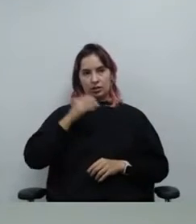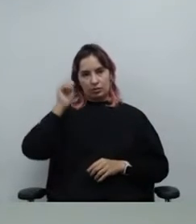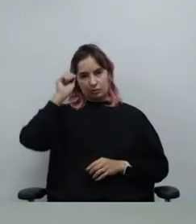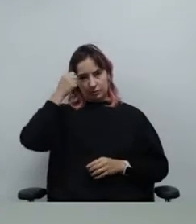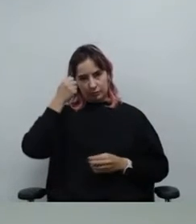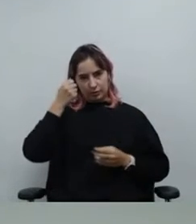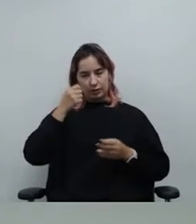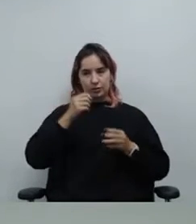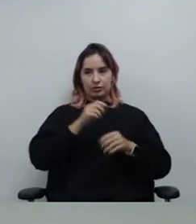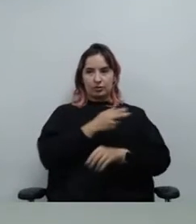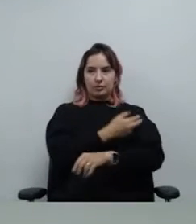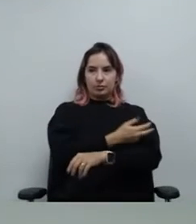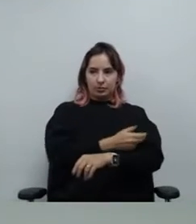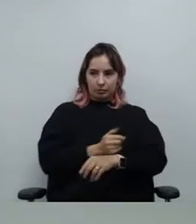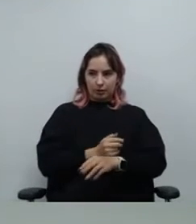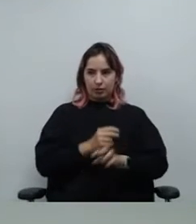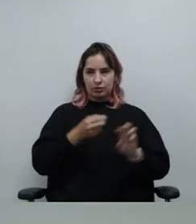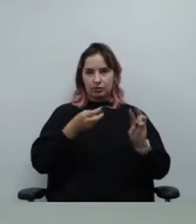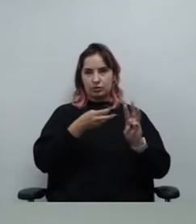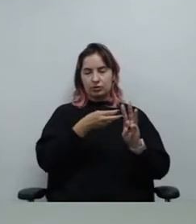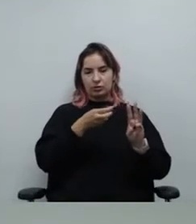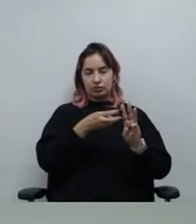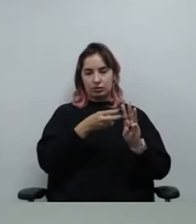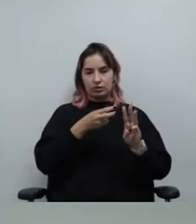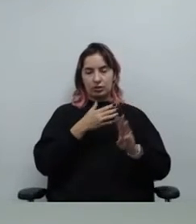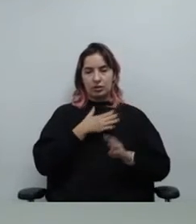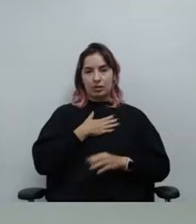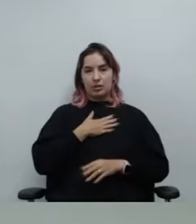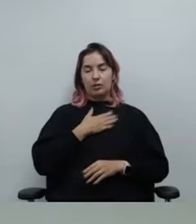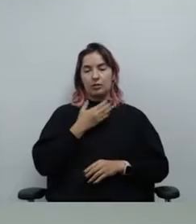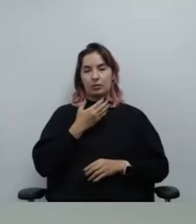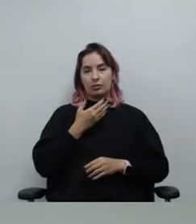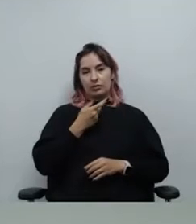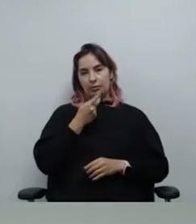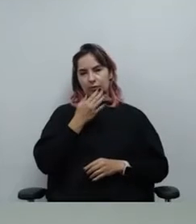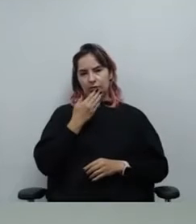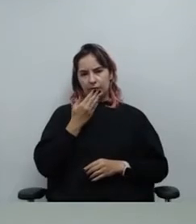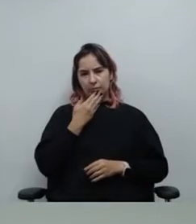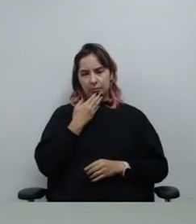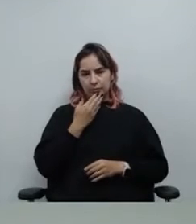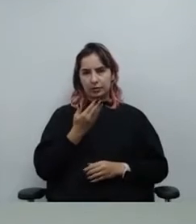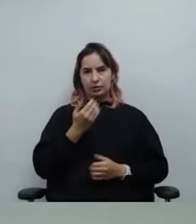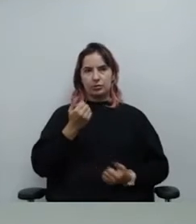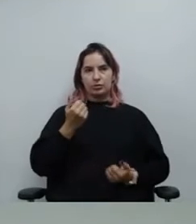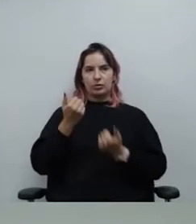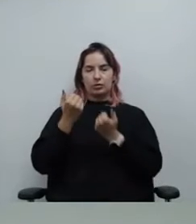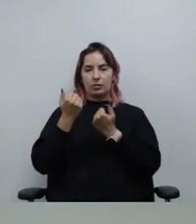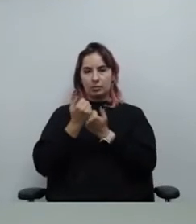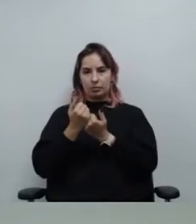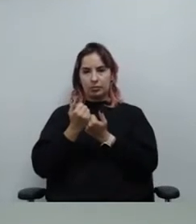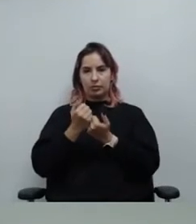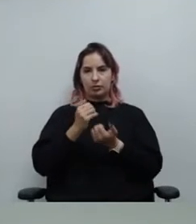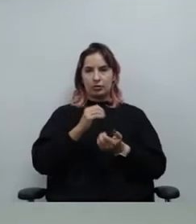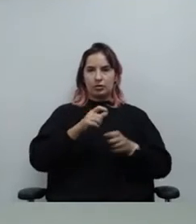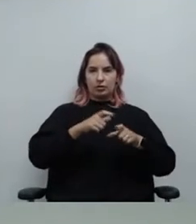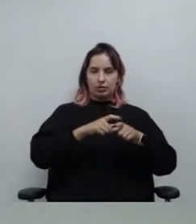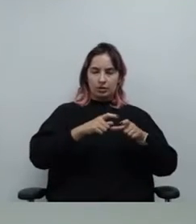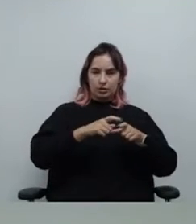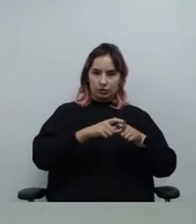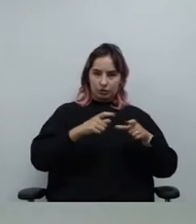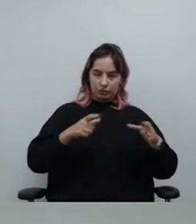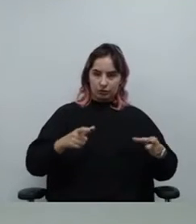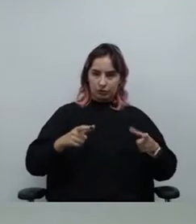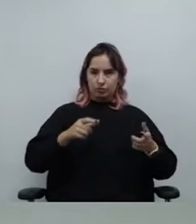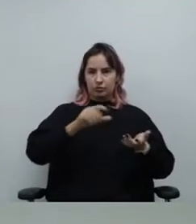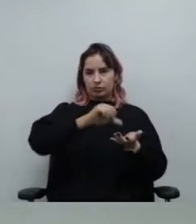e representante desse grupo no 9º concurso, expresso nosso apoio a propostas de desmembramento do núcleo de defesa da